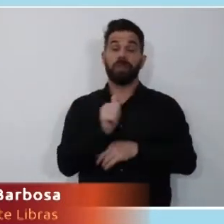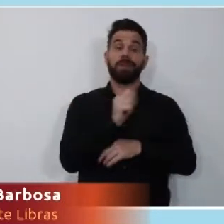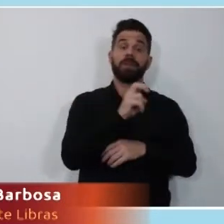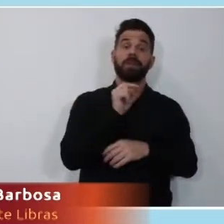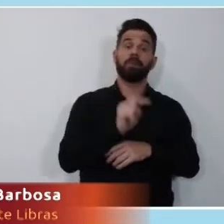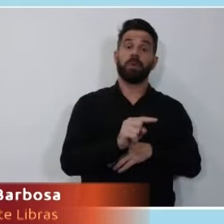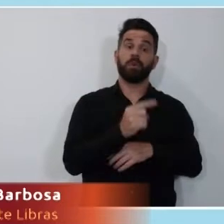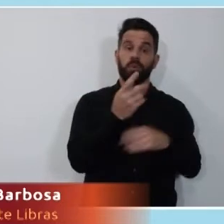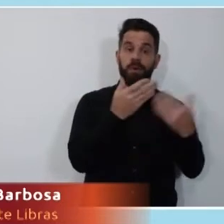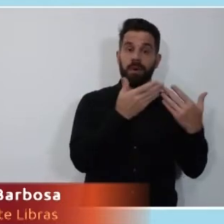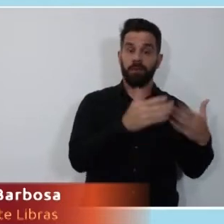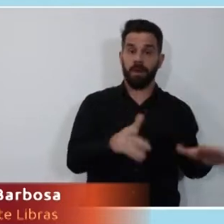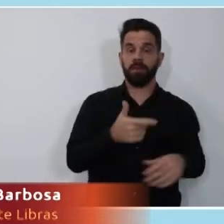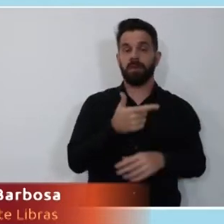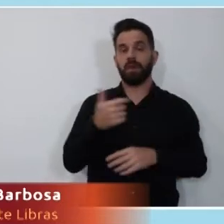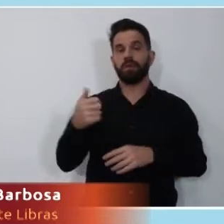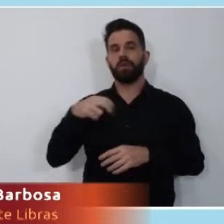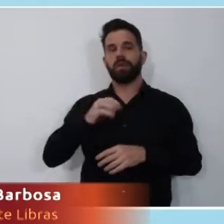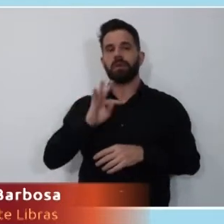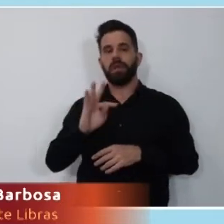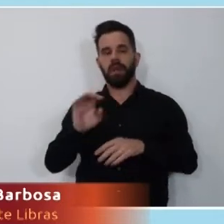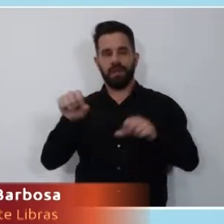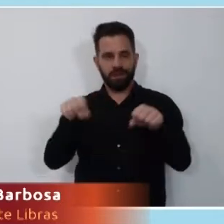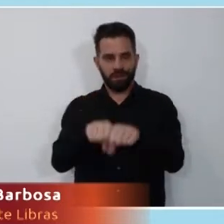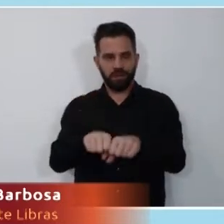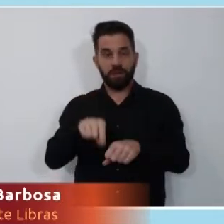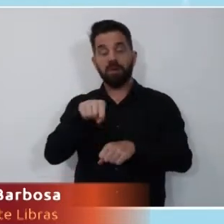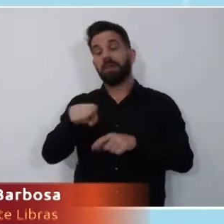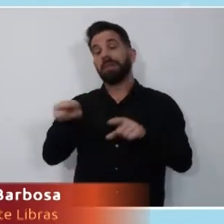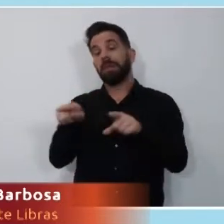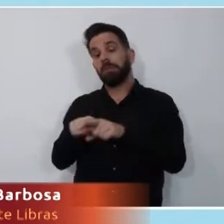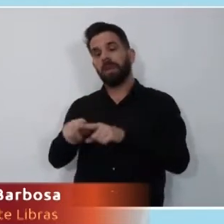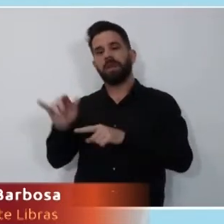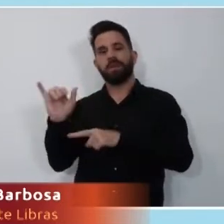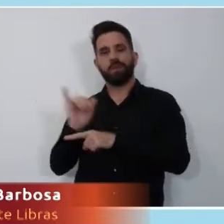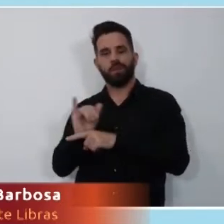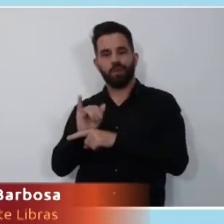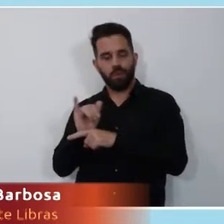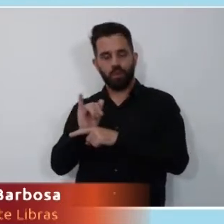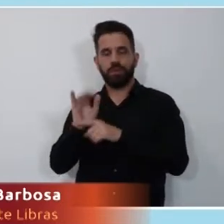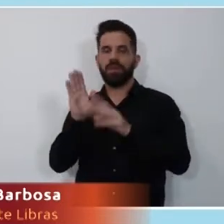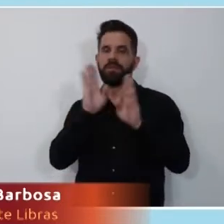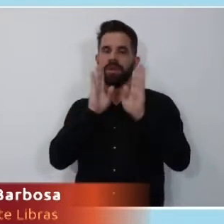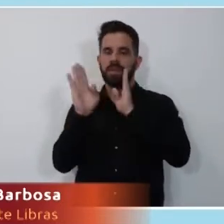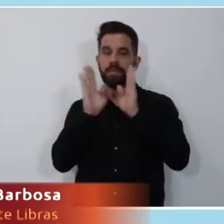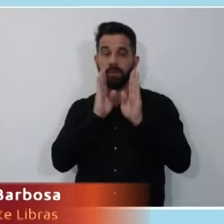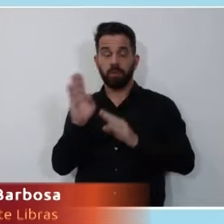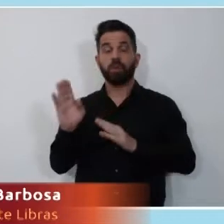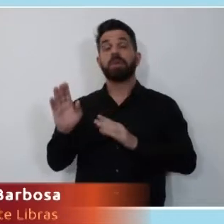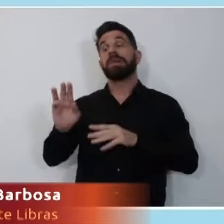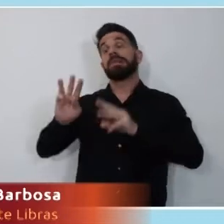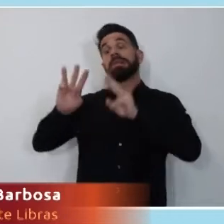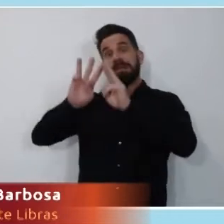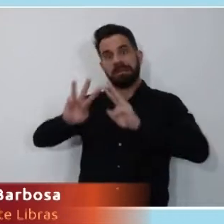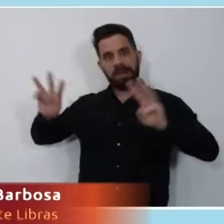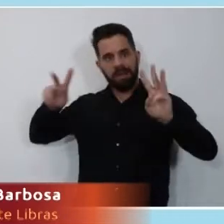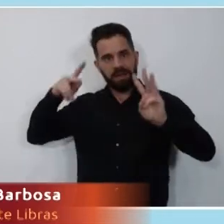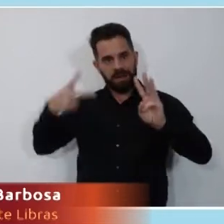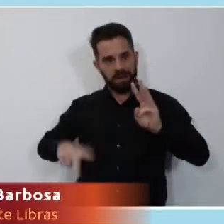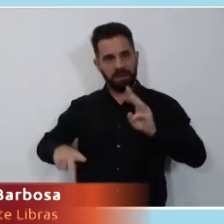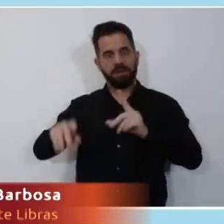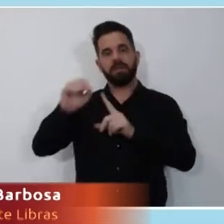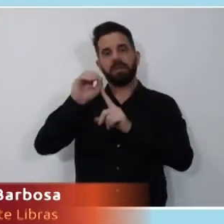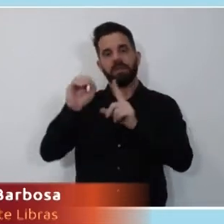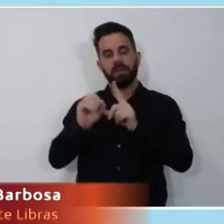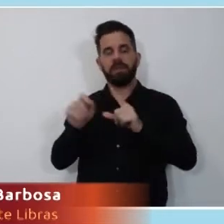pelo YouTube e pelo Facebook, pelo site da TV UFG e pelo aplicativo também.